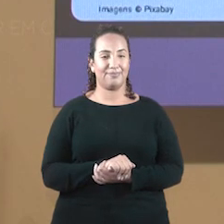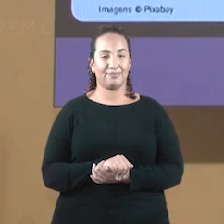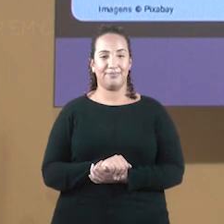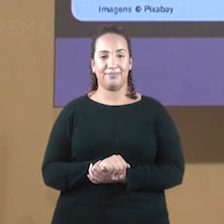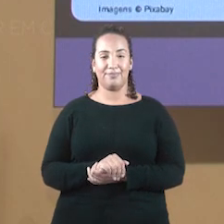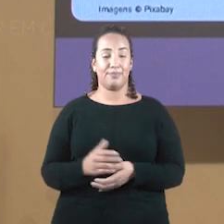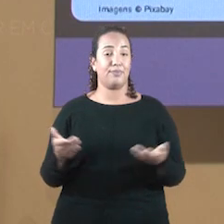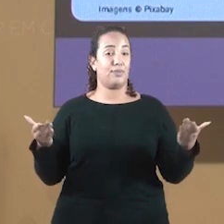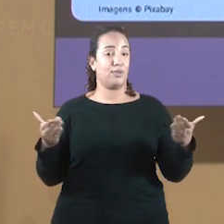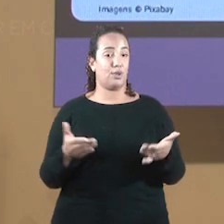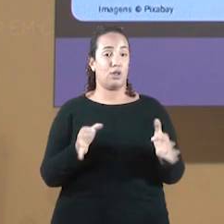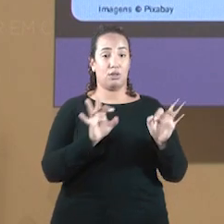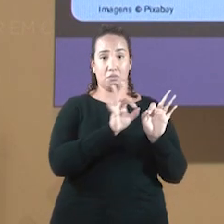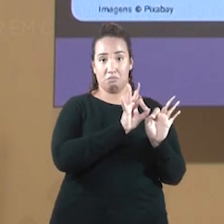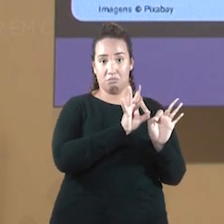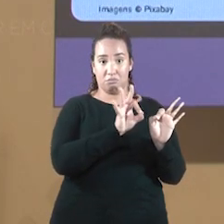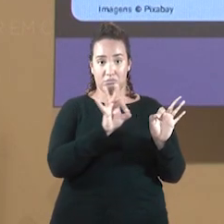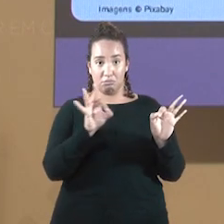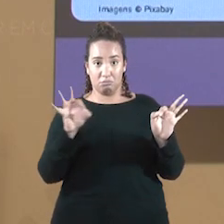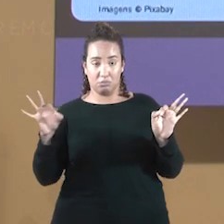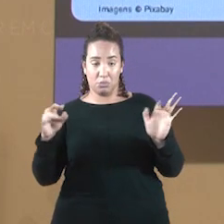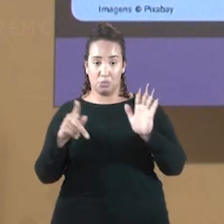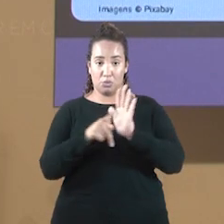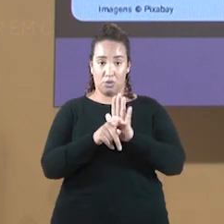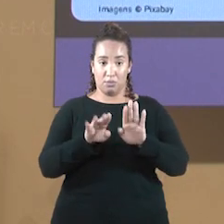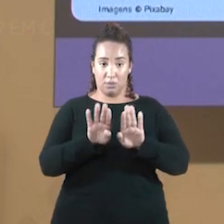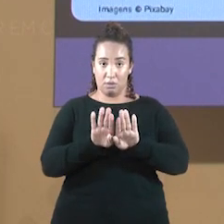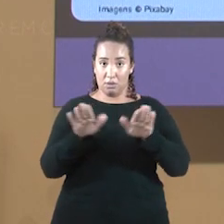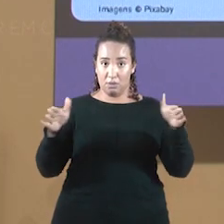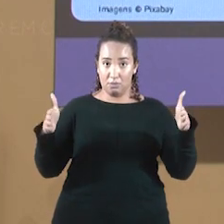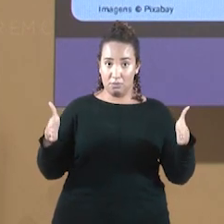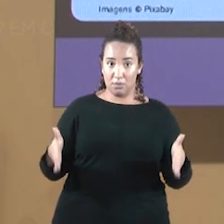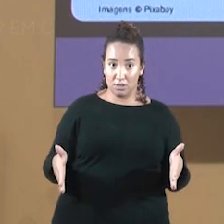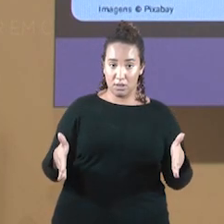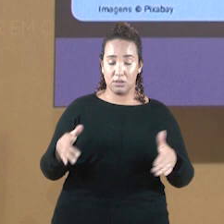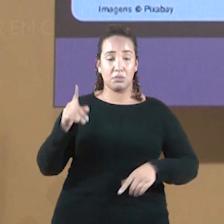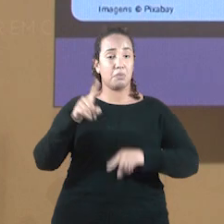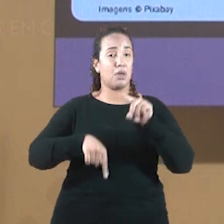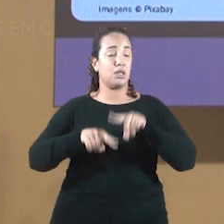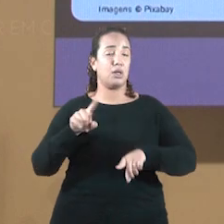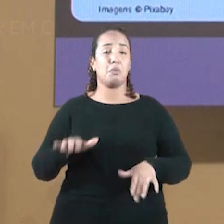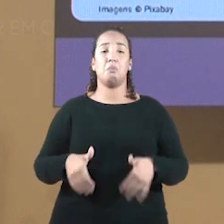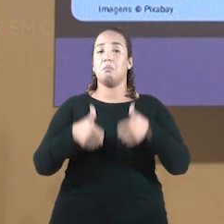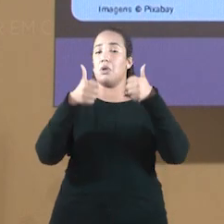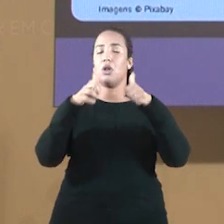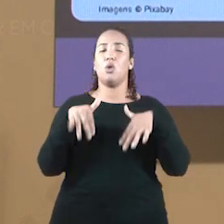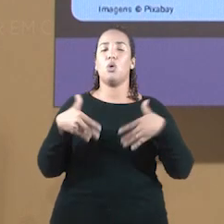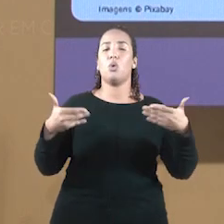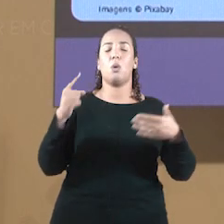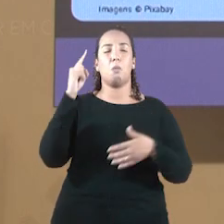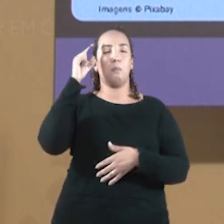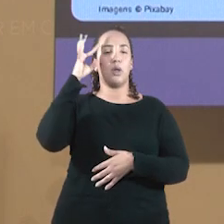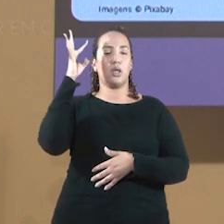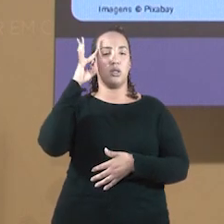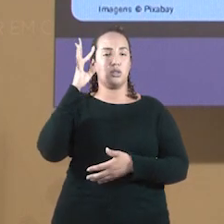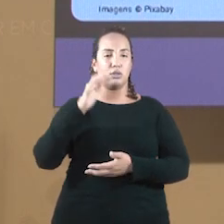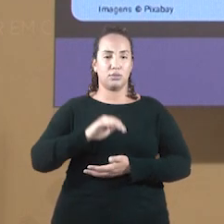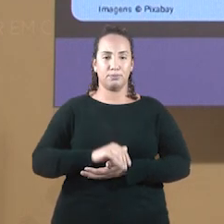Agora, para medir esse comprimento da mesa, qual é o melhor instrumento? Pense um pouco.